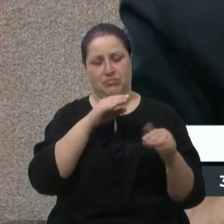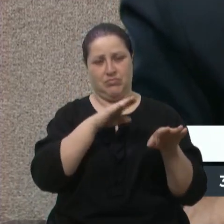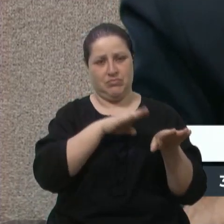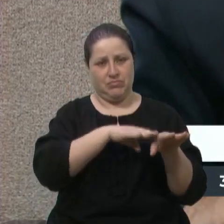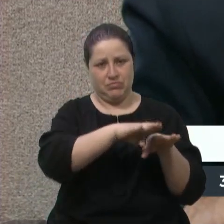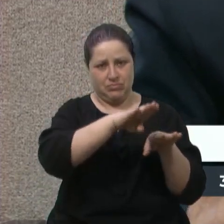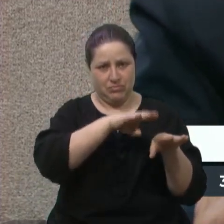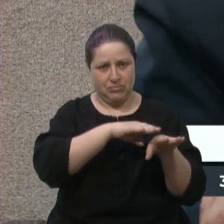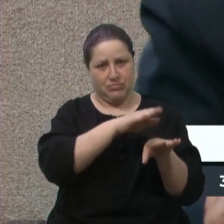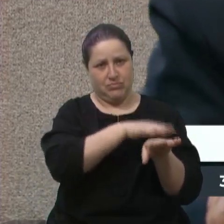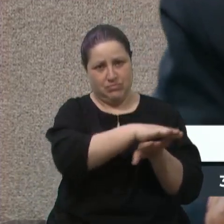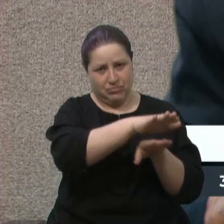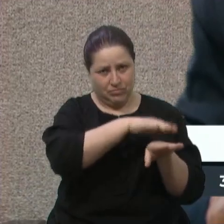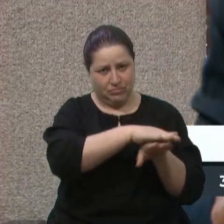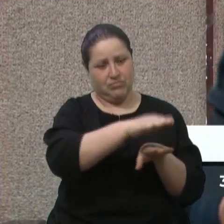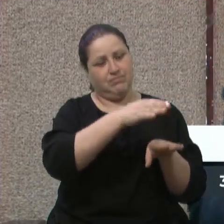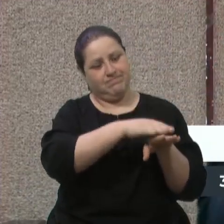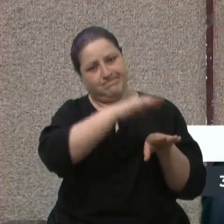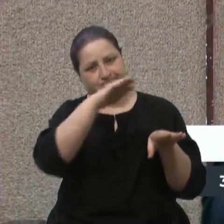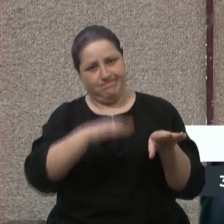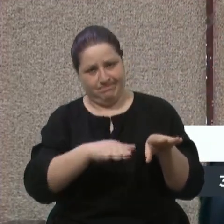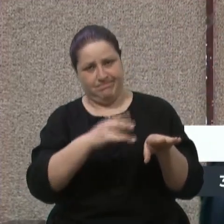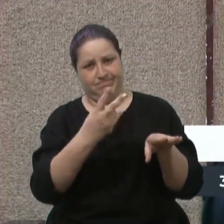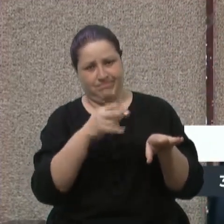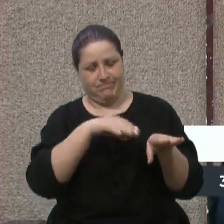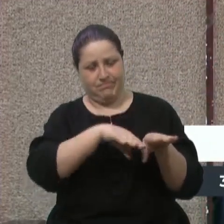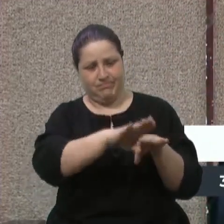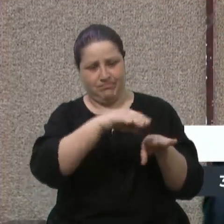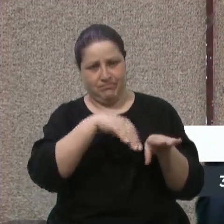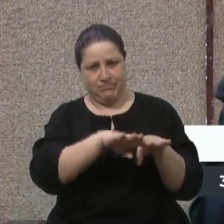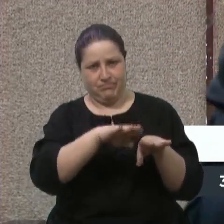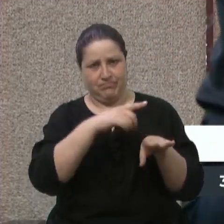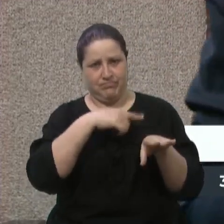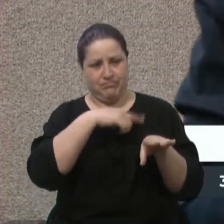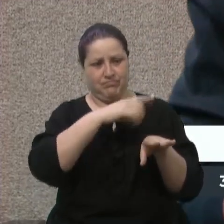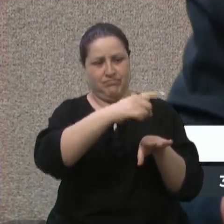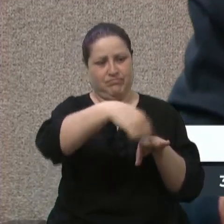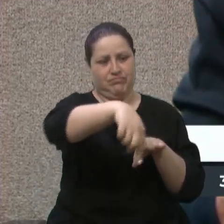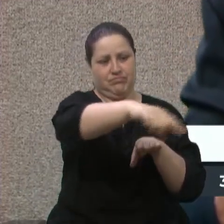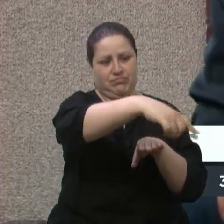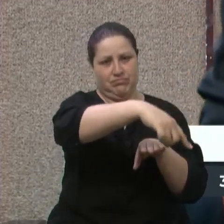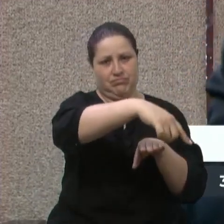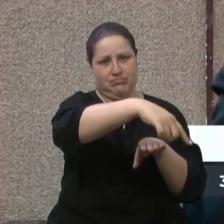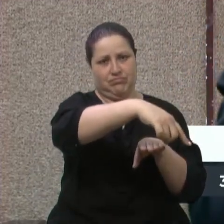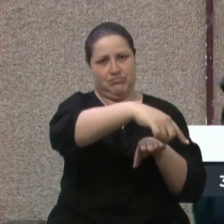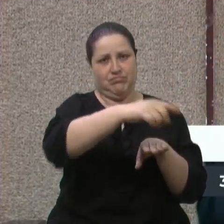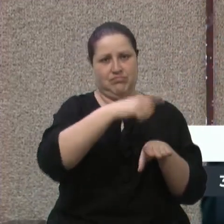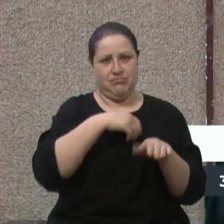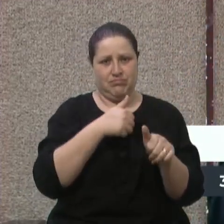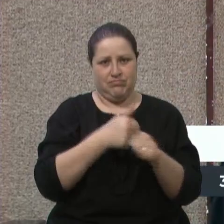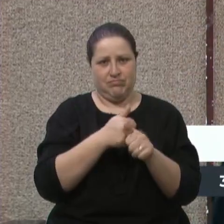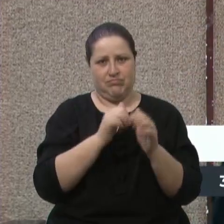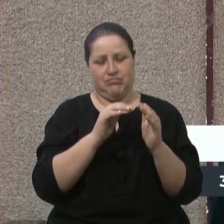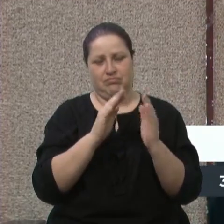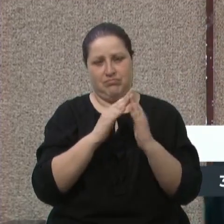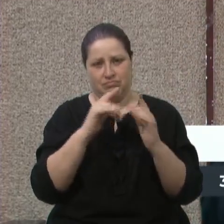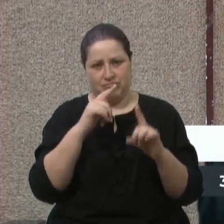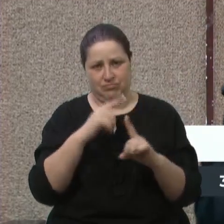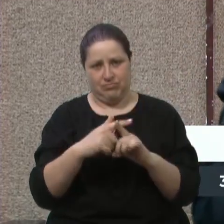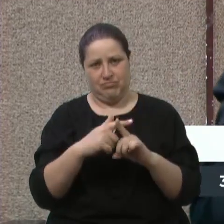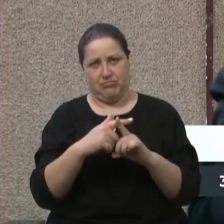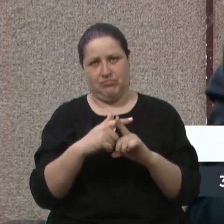na Avenida São Leopoldo, tem a rotatória, mais para cima tem um afunilamento ali, nós estamos trabalhando, já está bem positivo